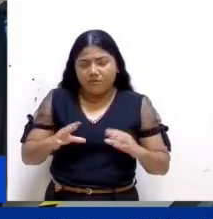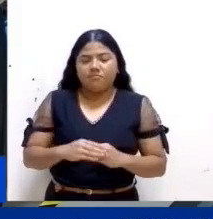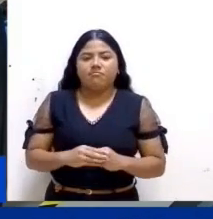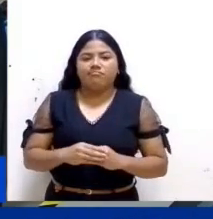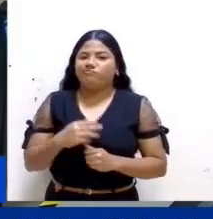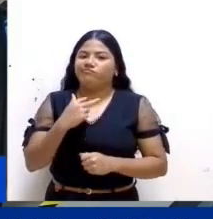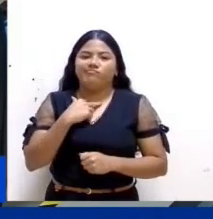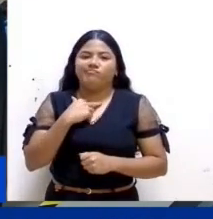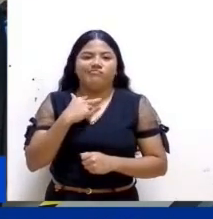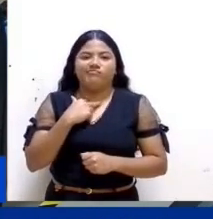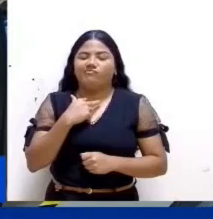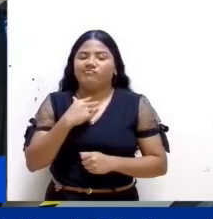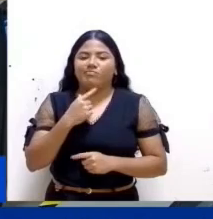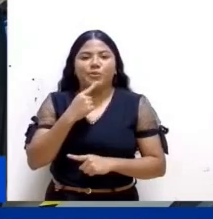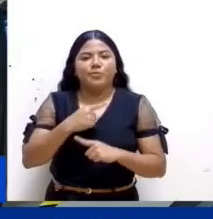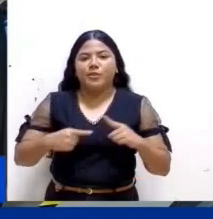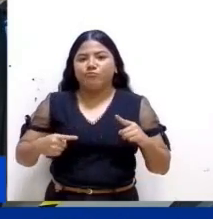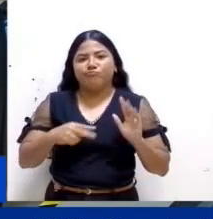Também não pode.